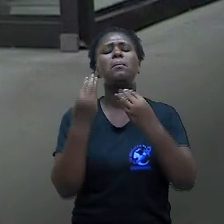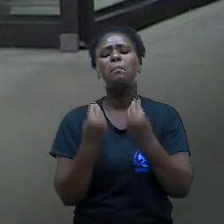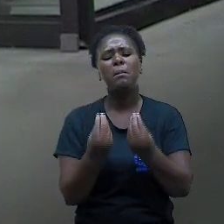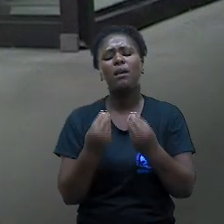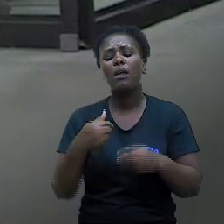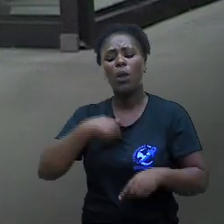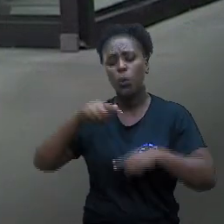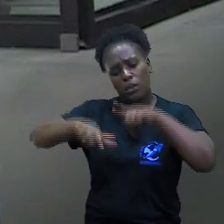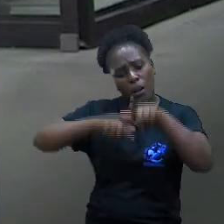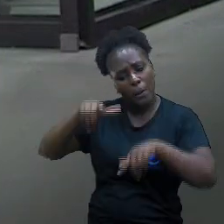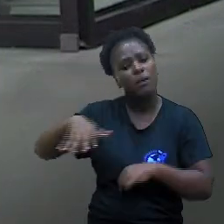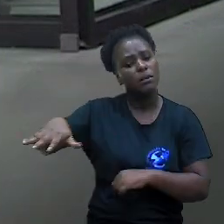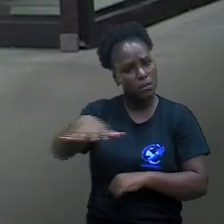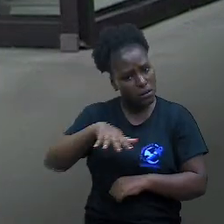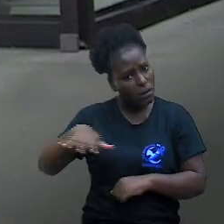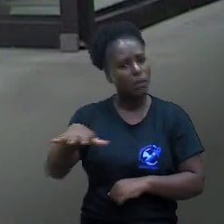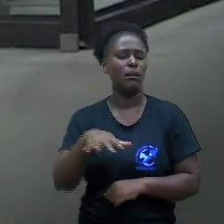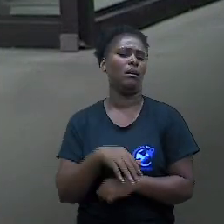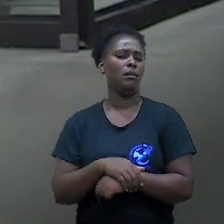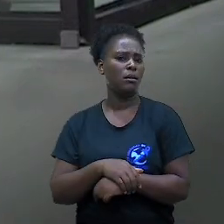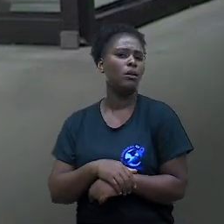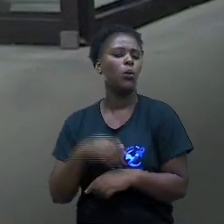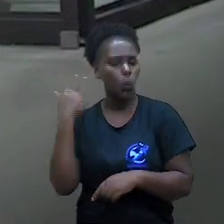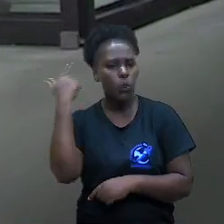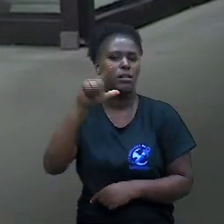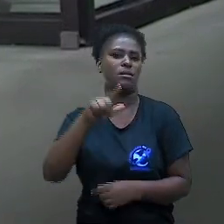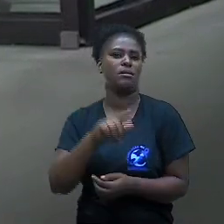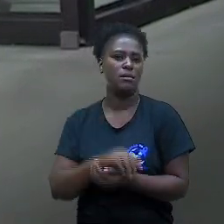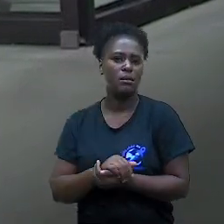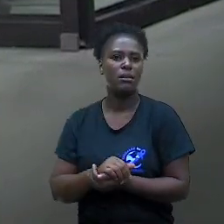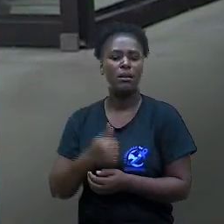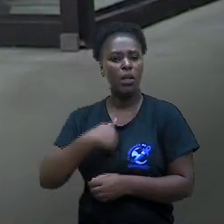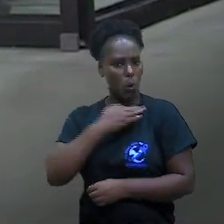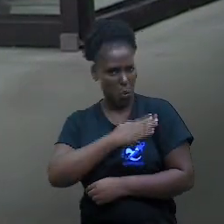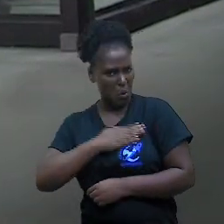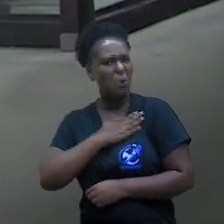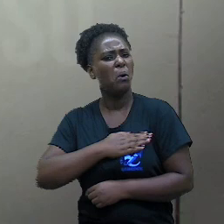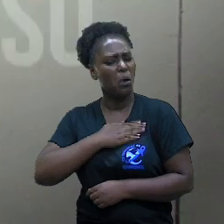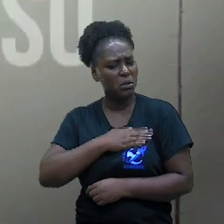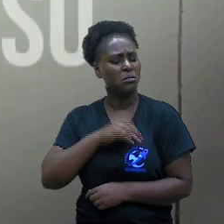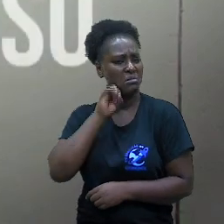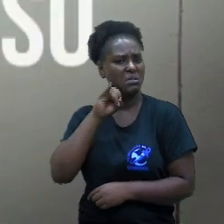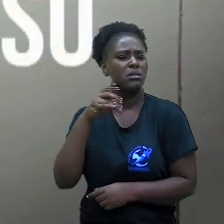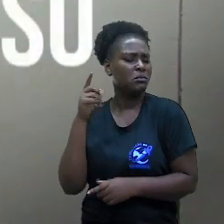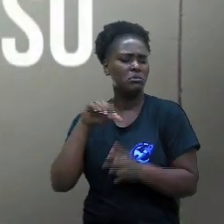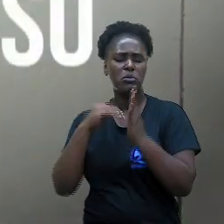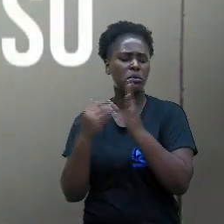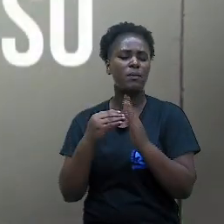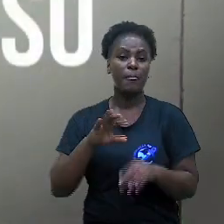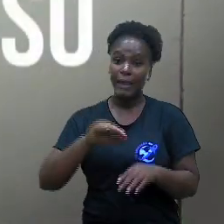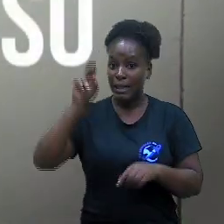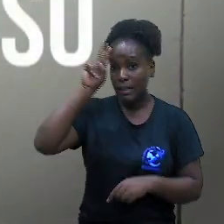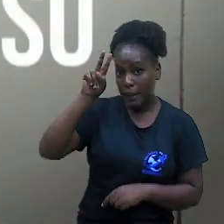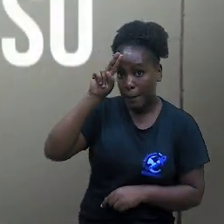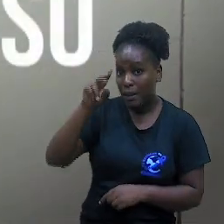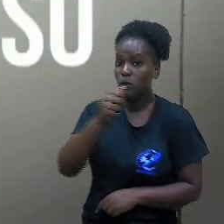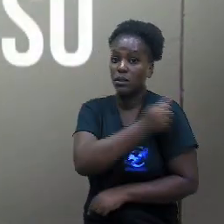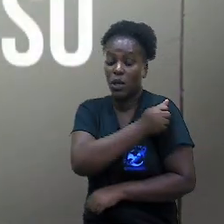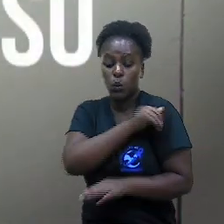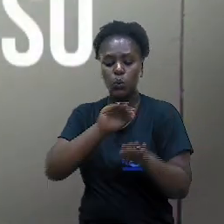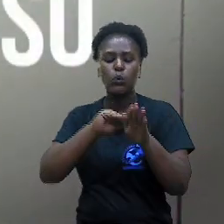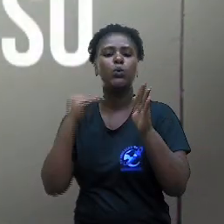me ingressar em alguma coisa. Não ser jogado. É um ramo que eu posso encaixar se tudo der certo. Lembrando que todos os alunos da Rede